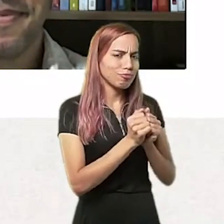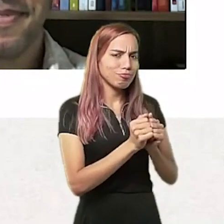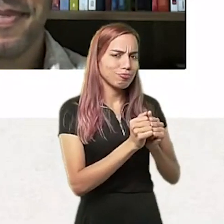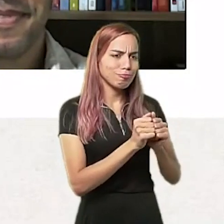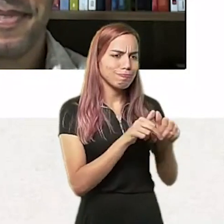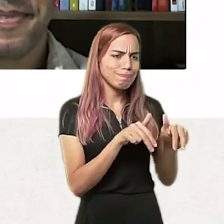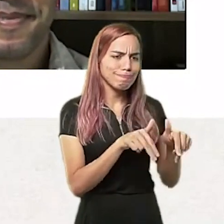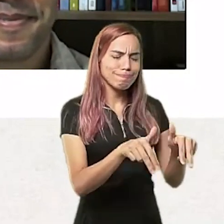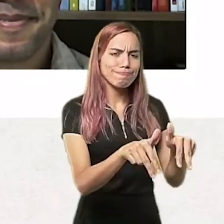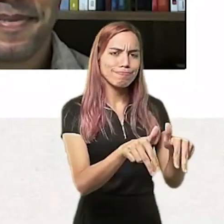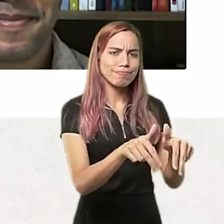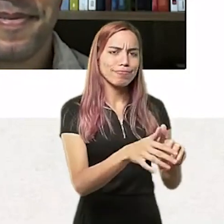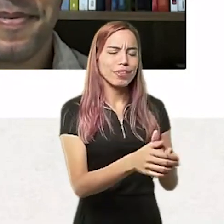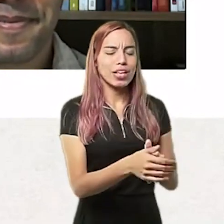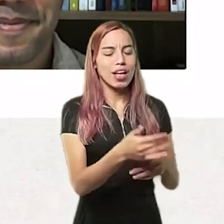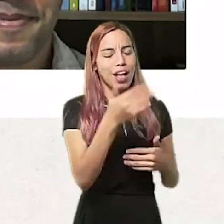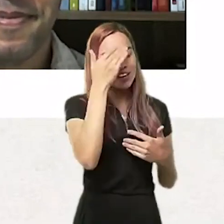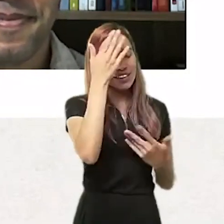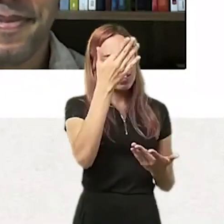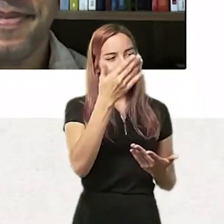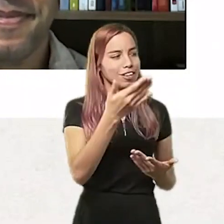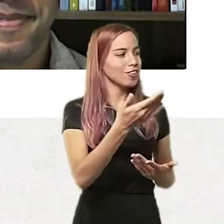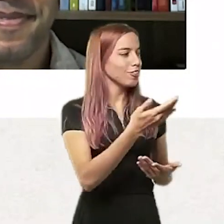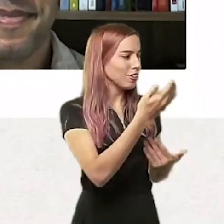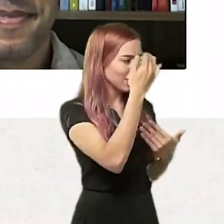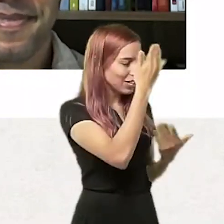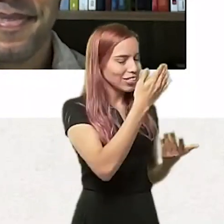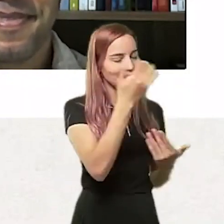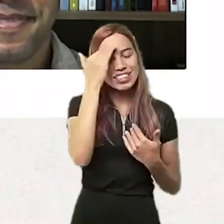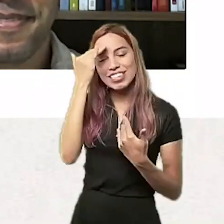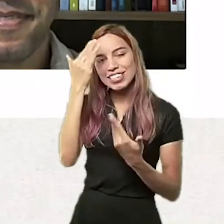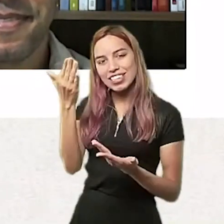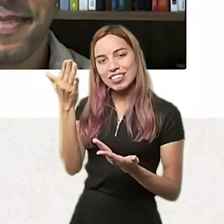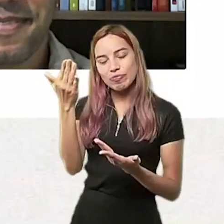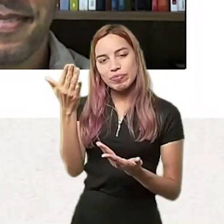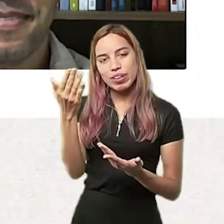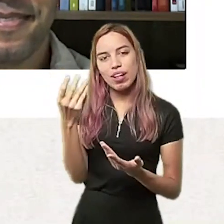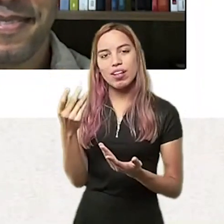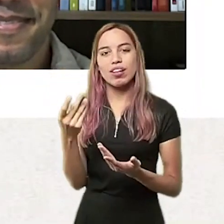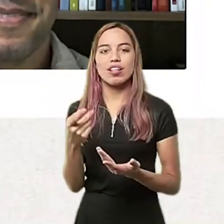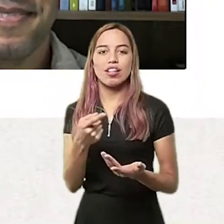Itamar, grata a todos, e acompanha a gente aí para receber a nossa programação.